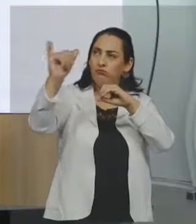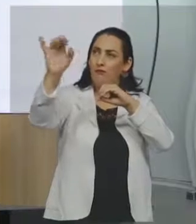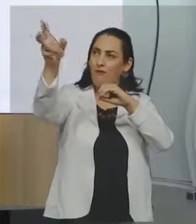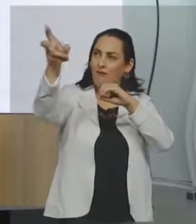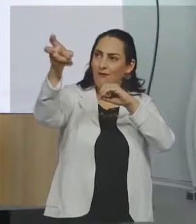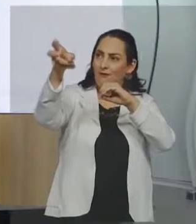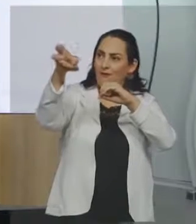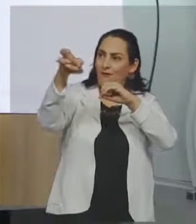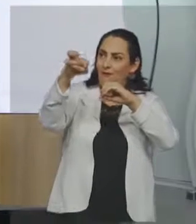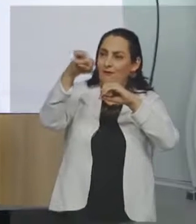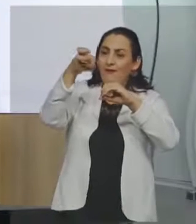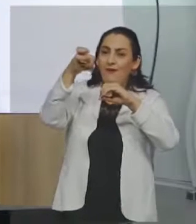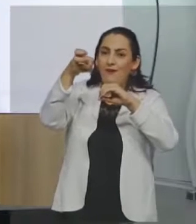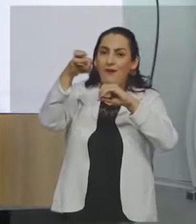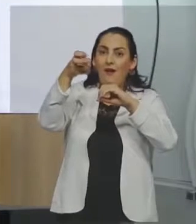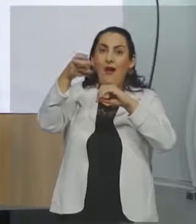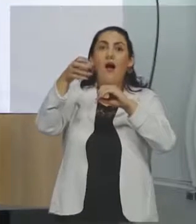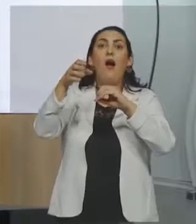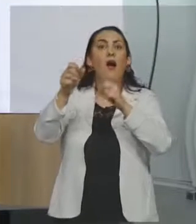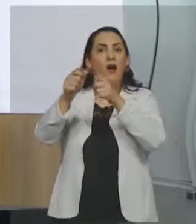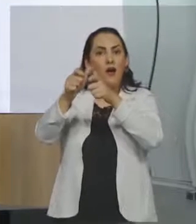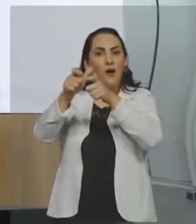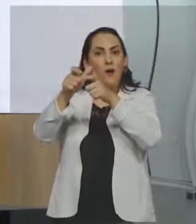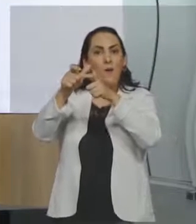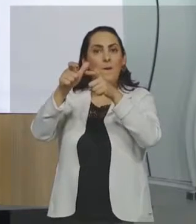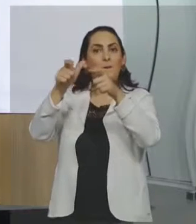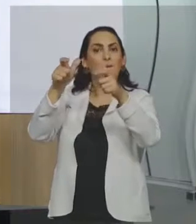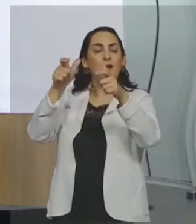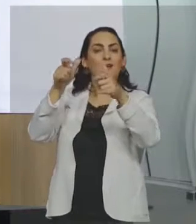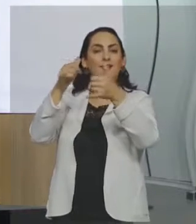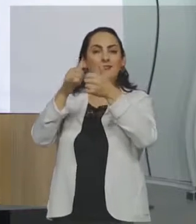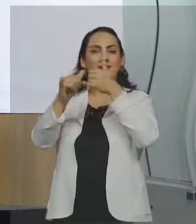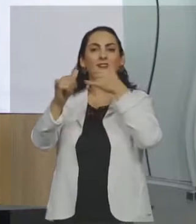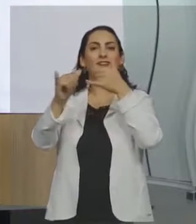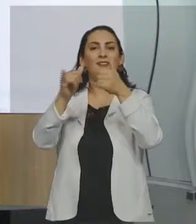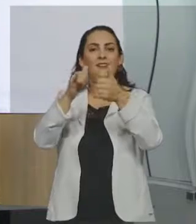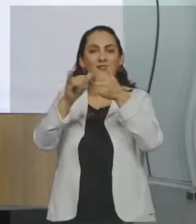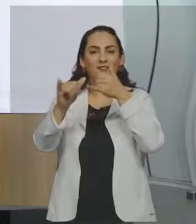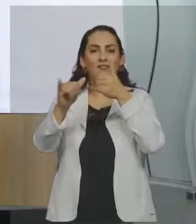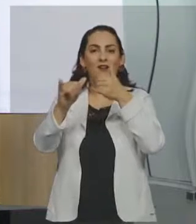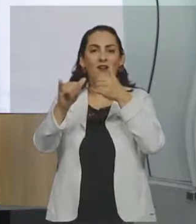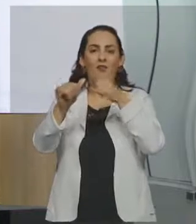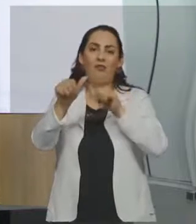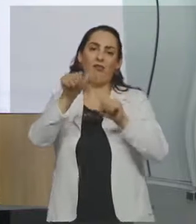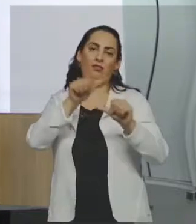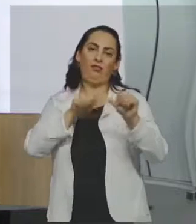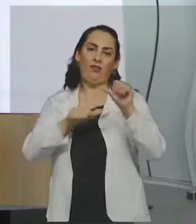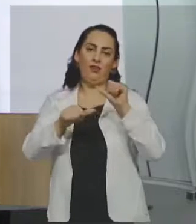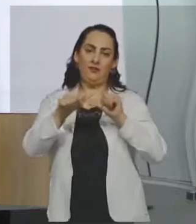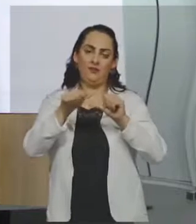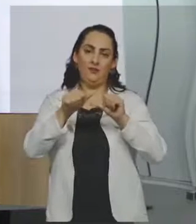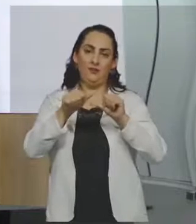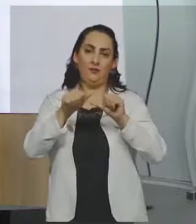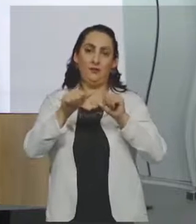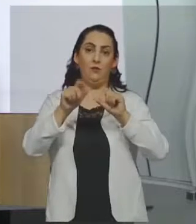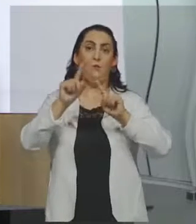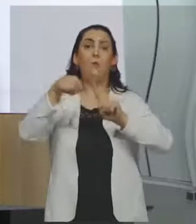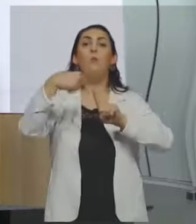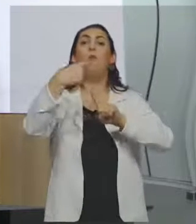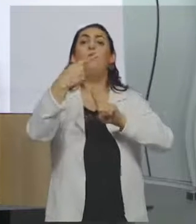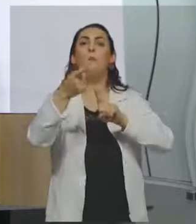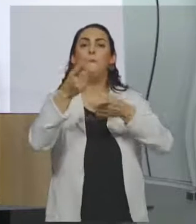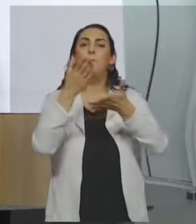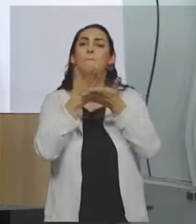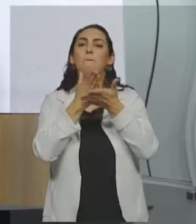ambiente, ele é excitado, passa por uma camada mais energética. Depois, o que vai acontecer com ele? Ele